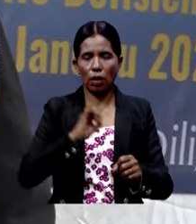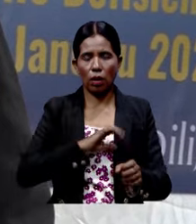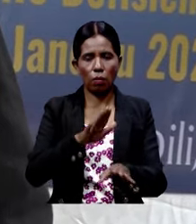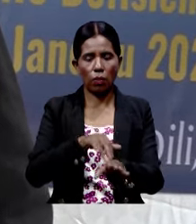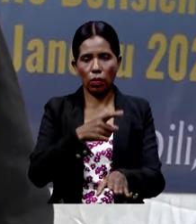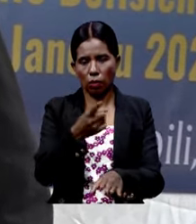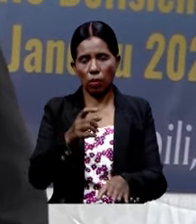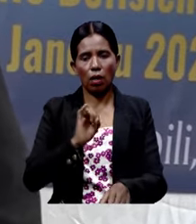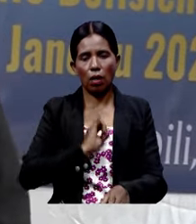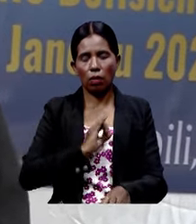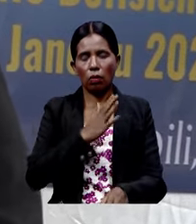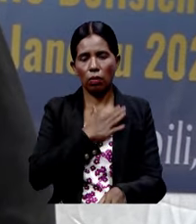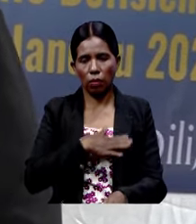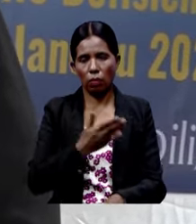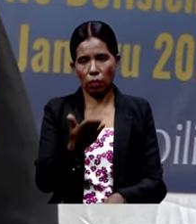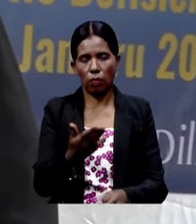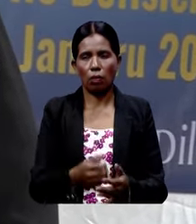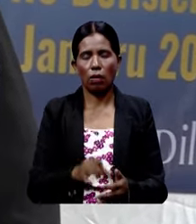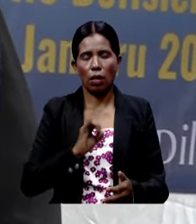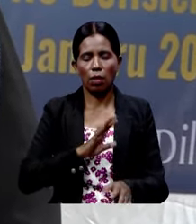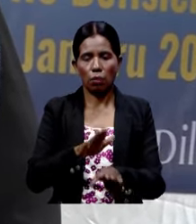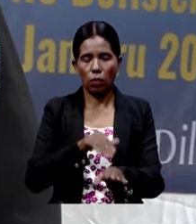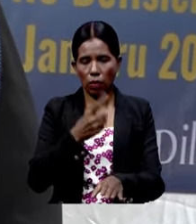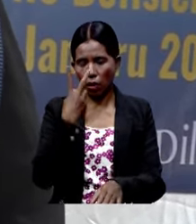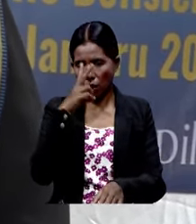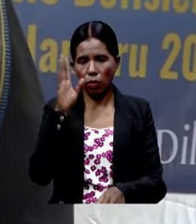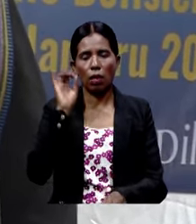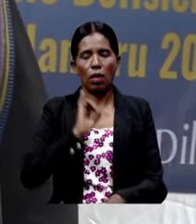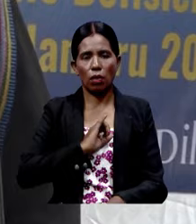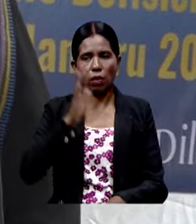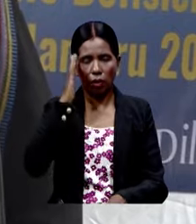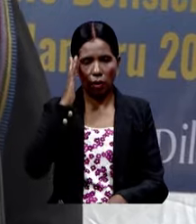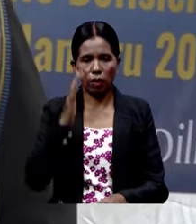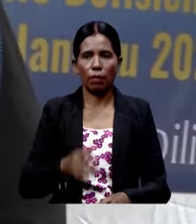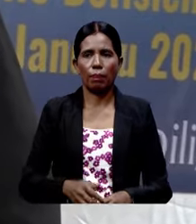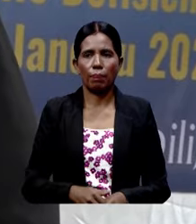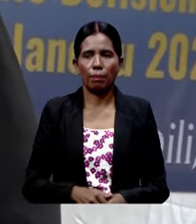tambah cuitado baô. Ao bolo, tambah ao atene.